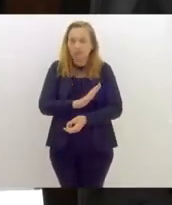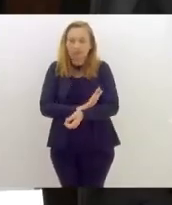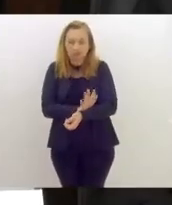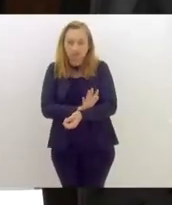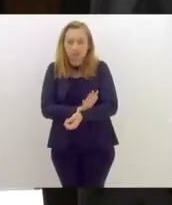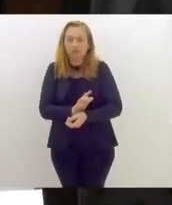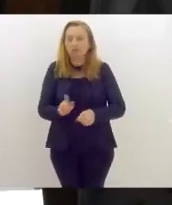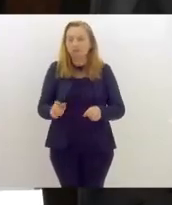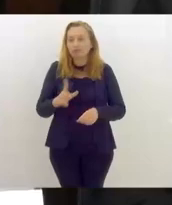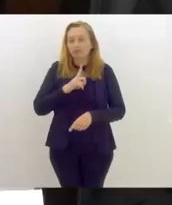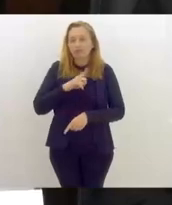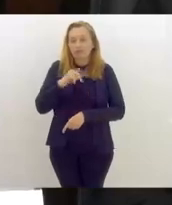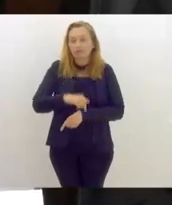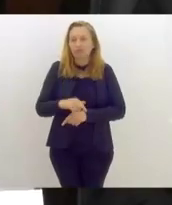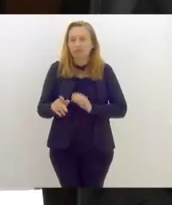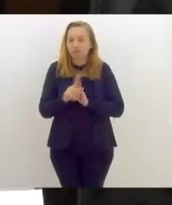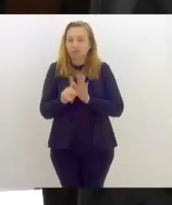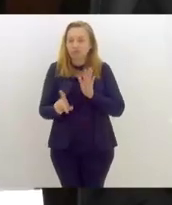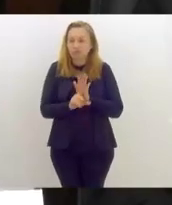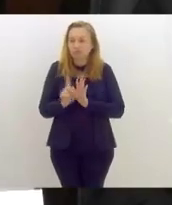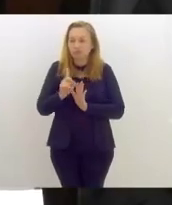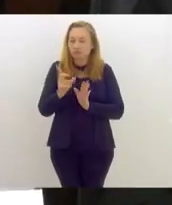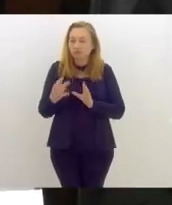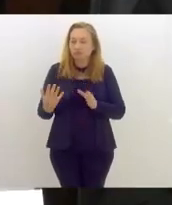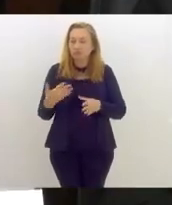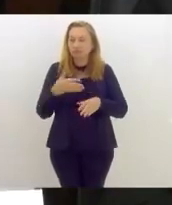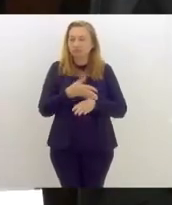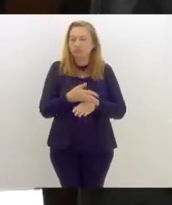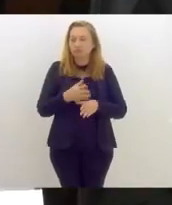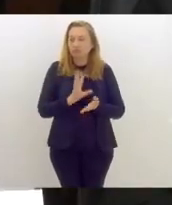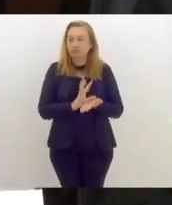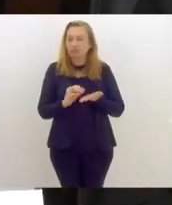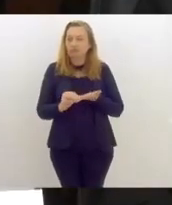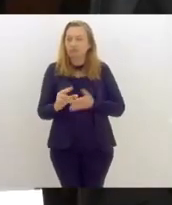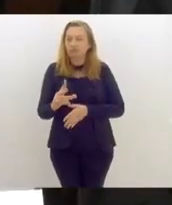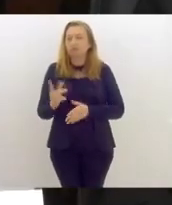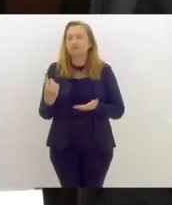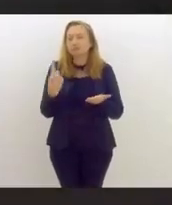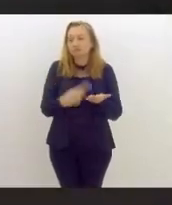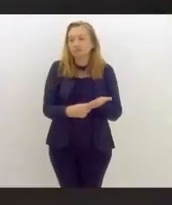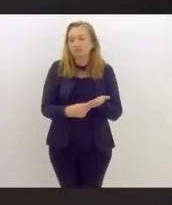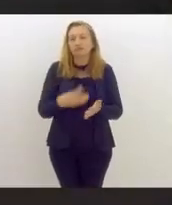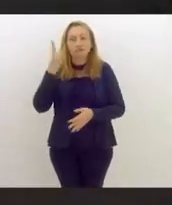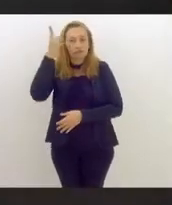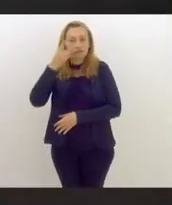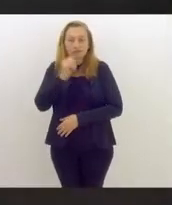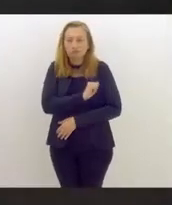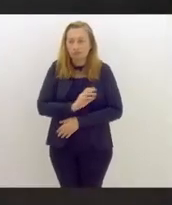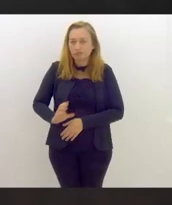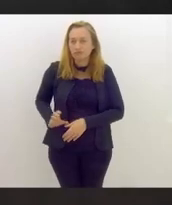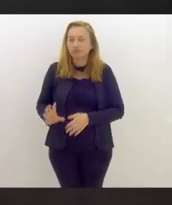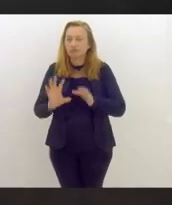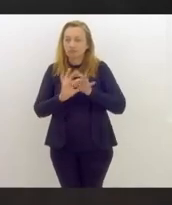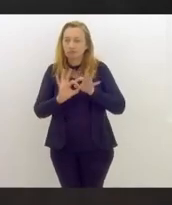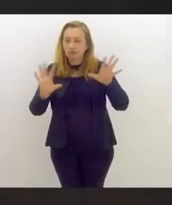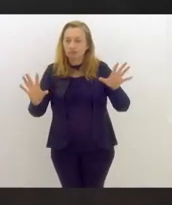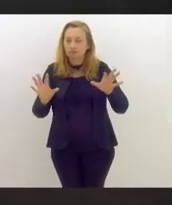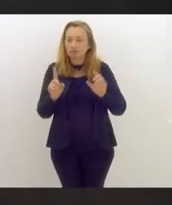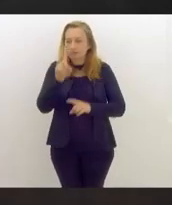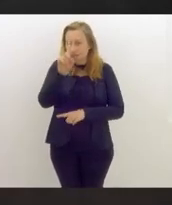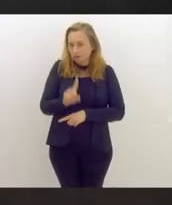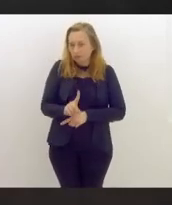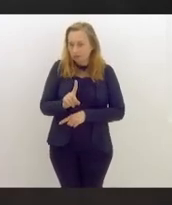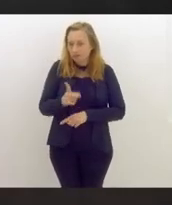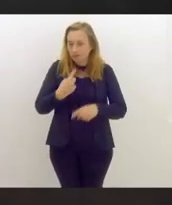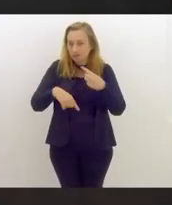E nós temos aqui um projeto de lei que não entrou em Pauta pelo compromisso do deputado André Ceciliano com a democracia e com os direitos